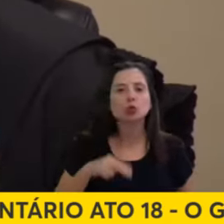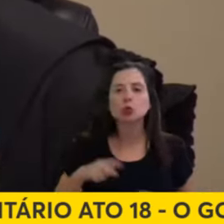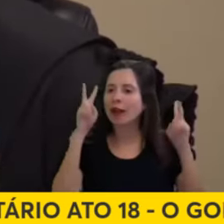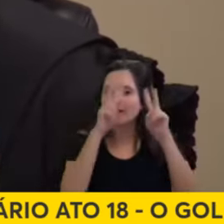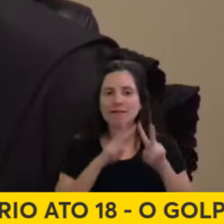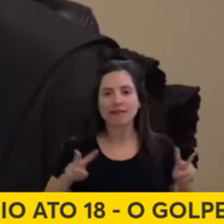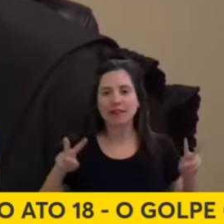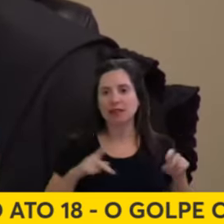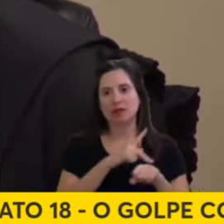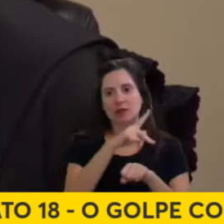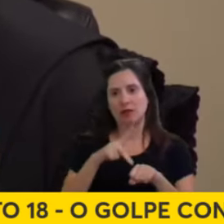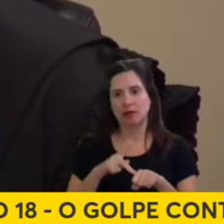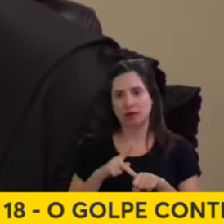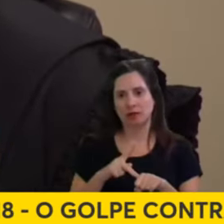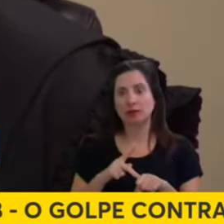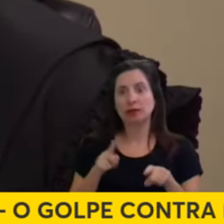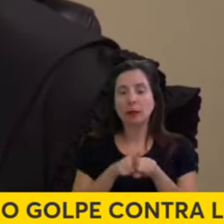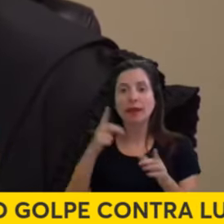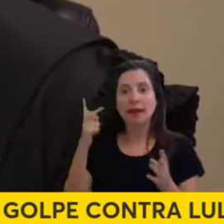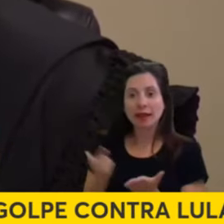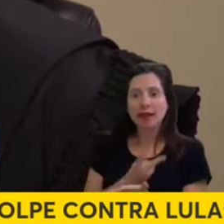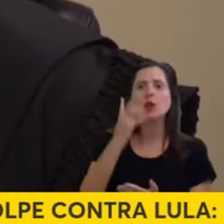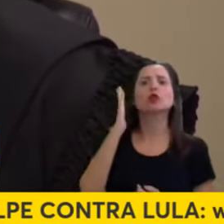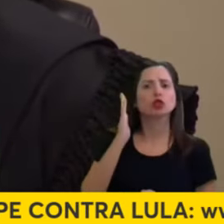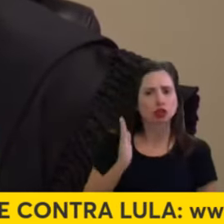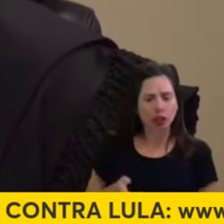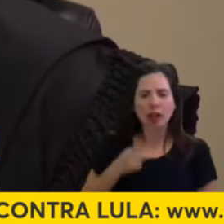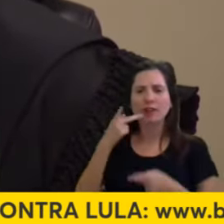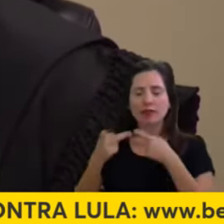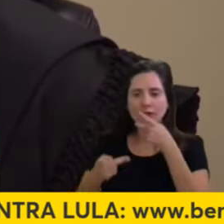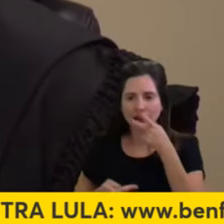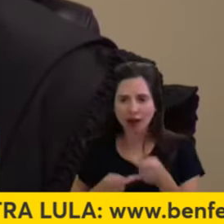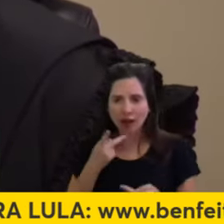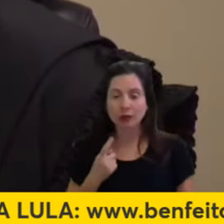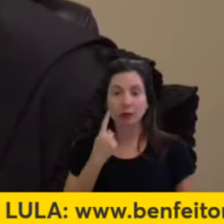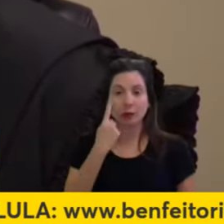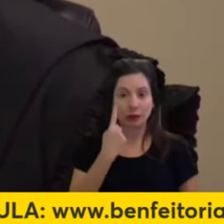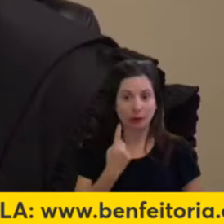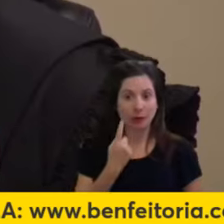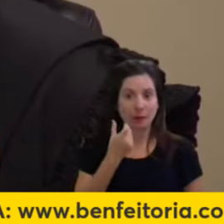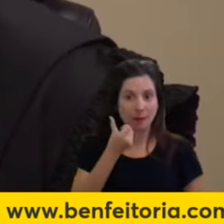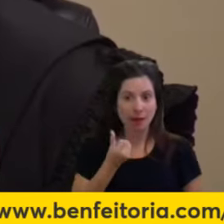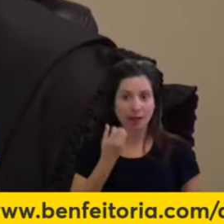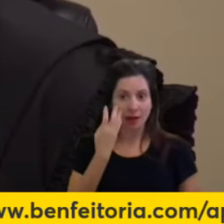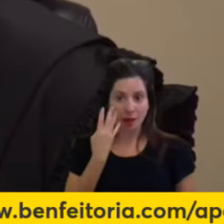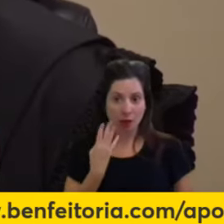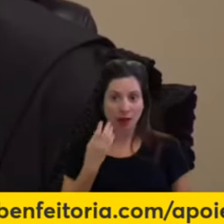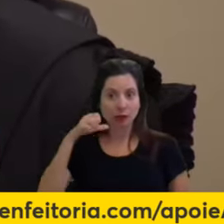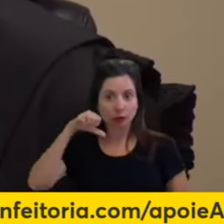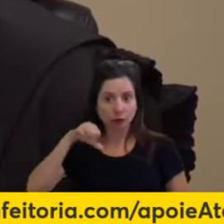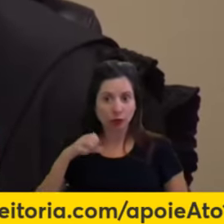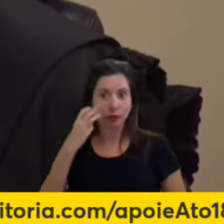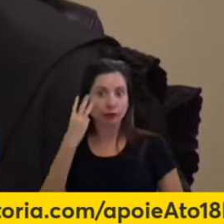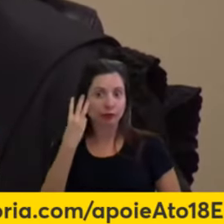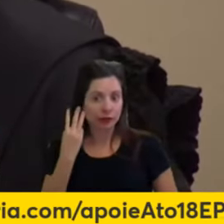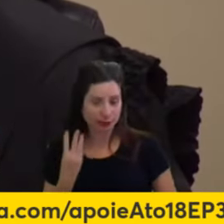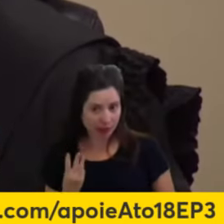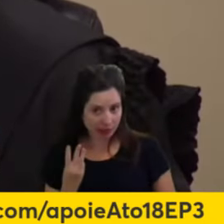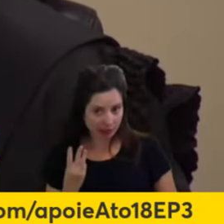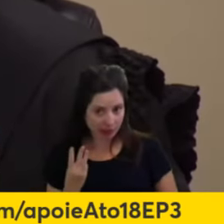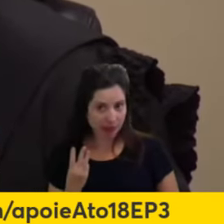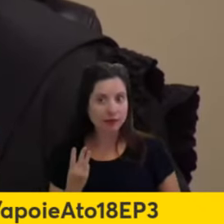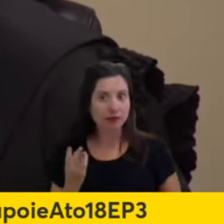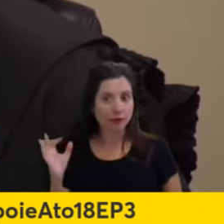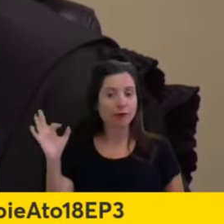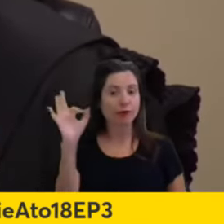menos seus erros muitos deles já reconhecidos no abias corpos 164 493 do Supremo Tribunal Federal relatado